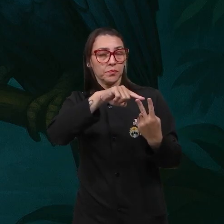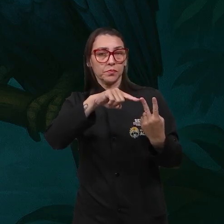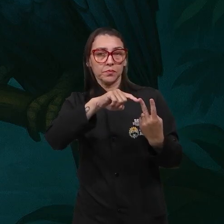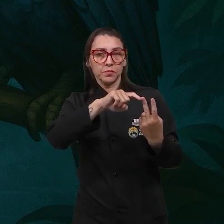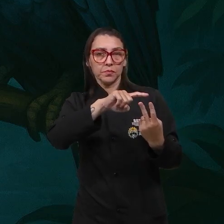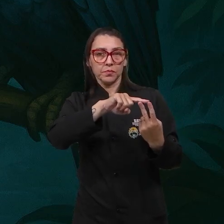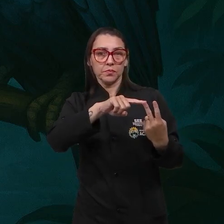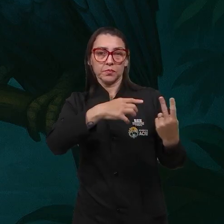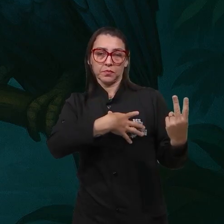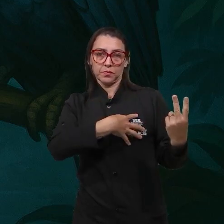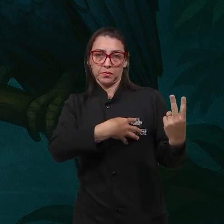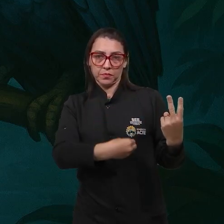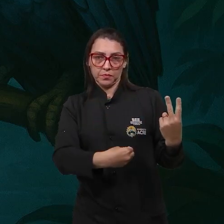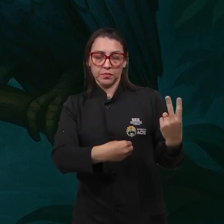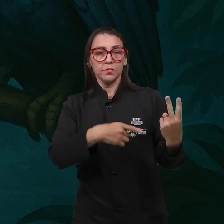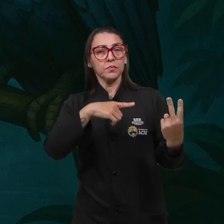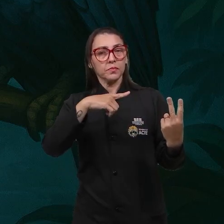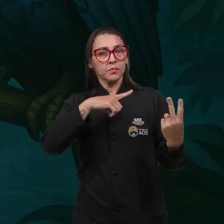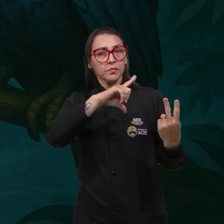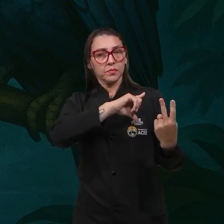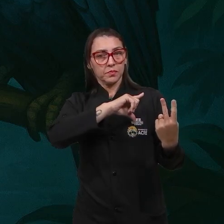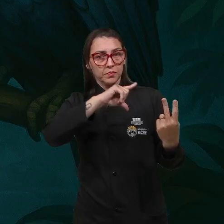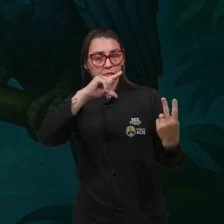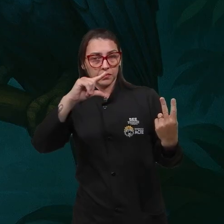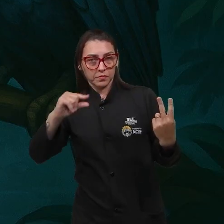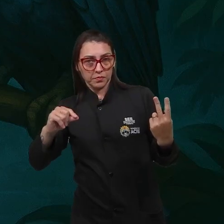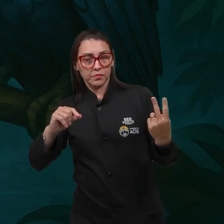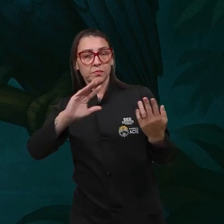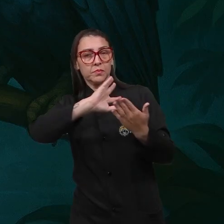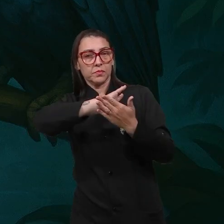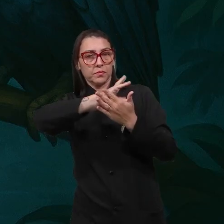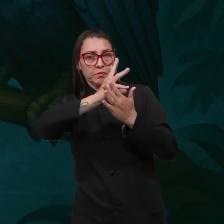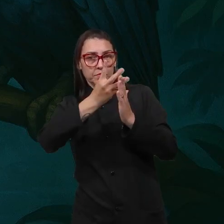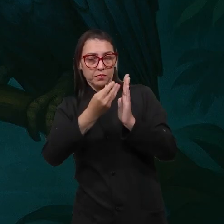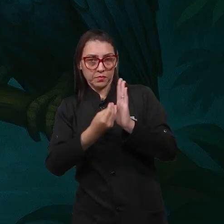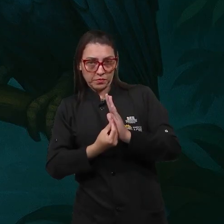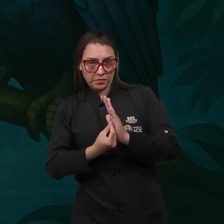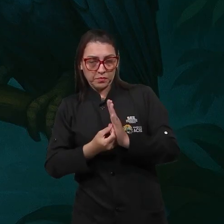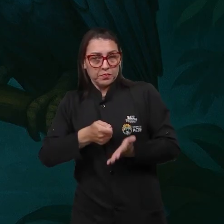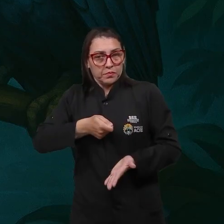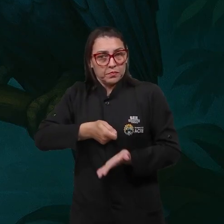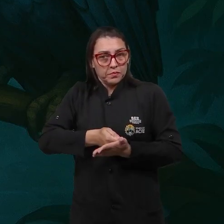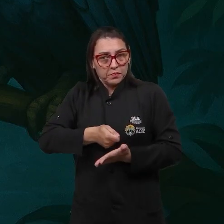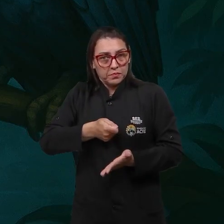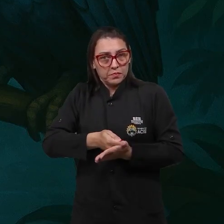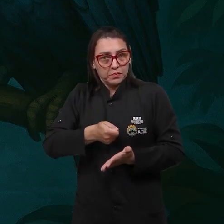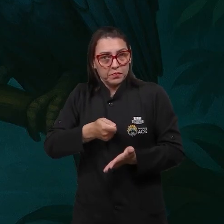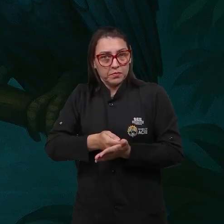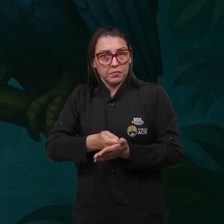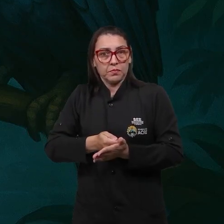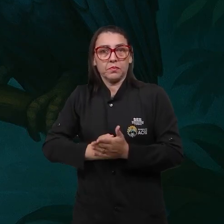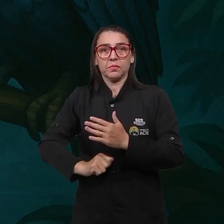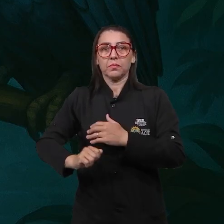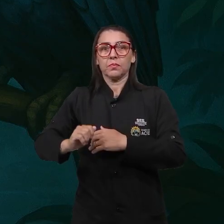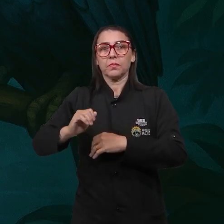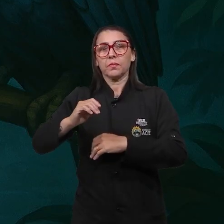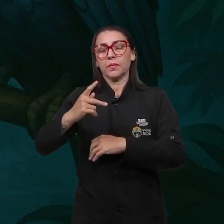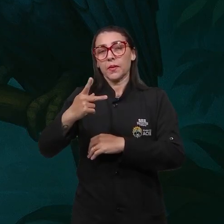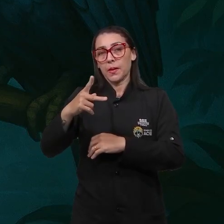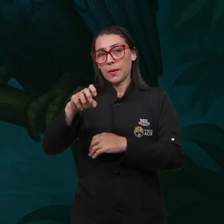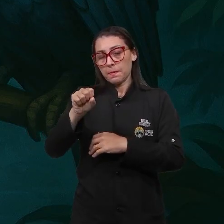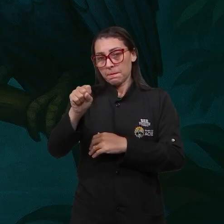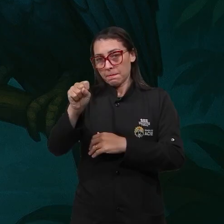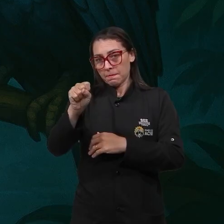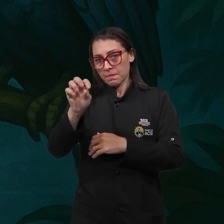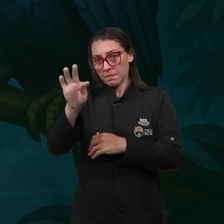filhos. E aí ela teve que sair da região amazônica, castigada por a peste, tá?